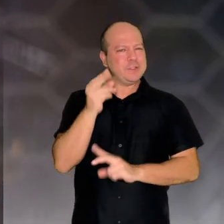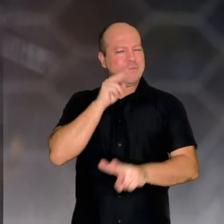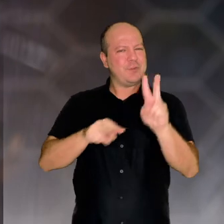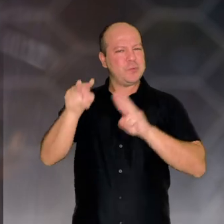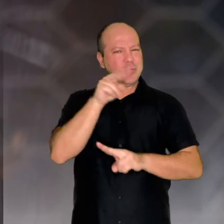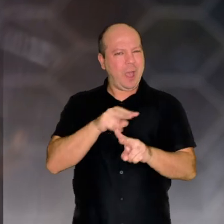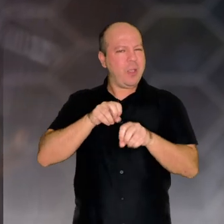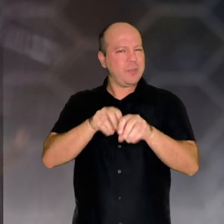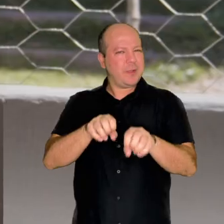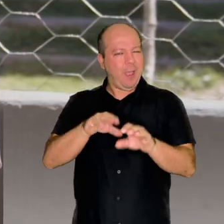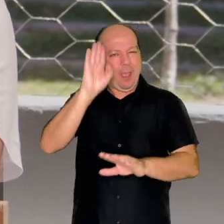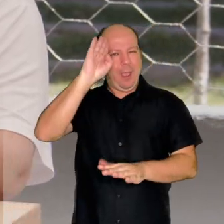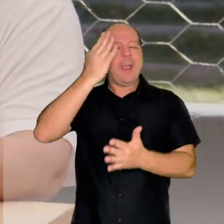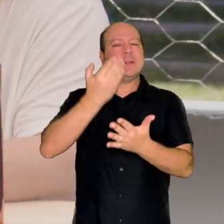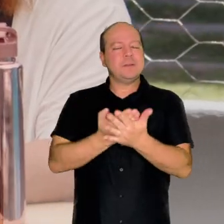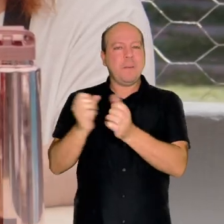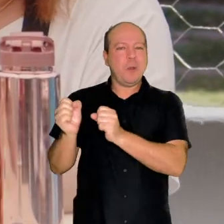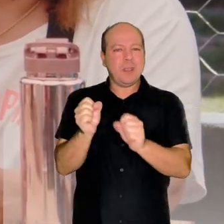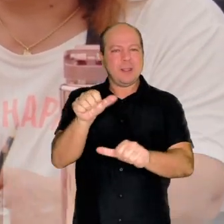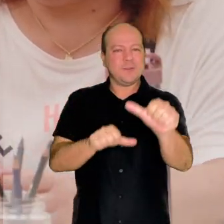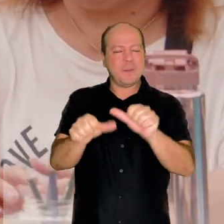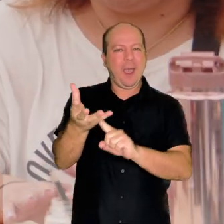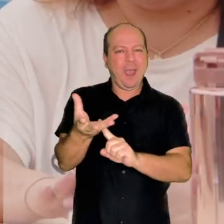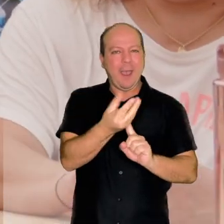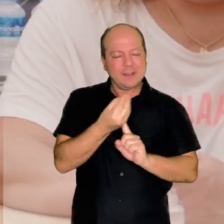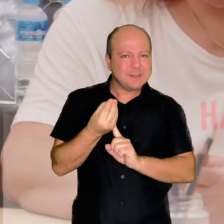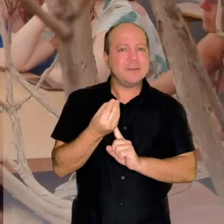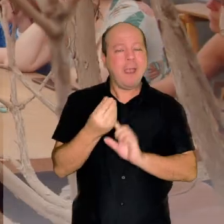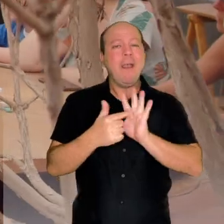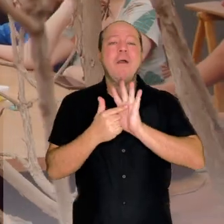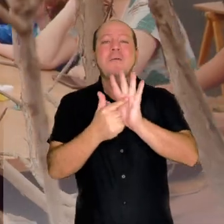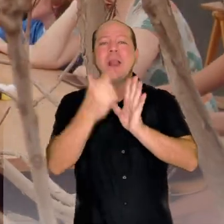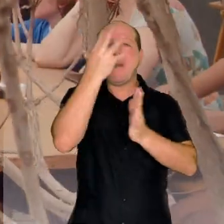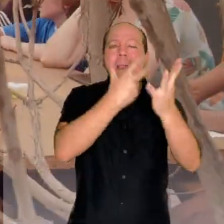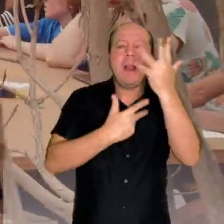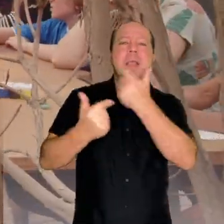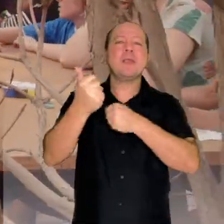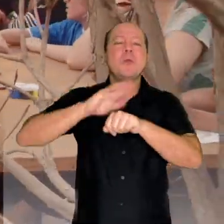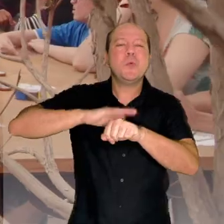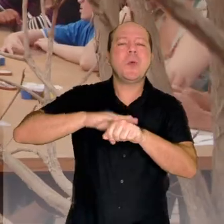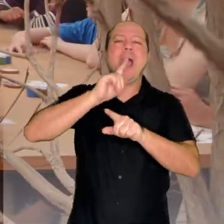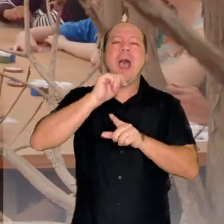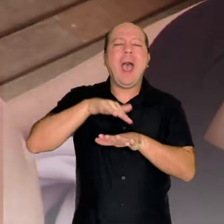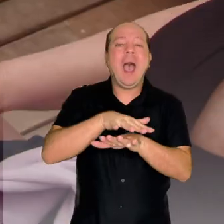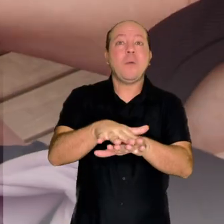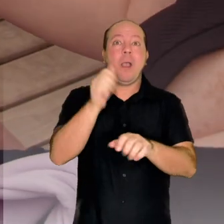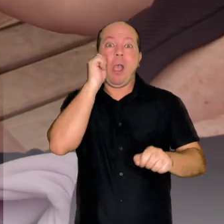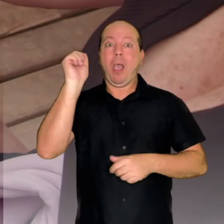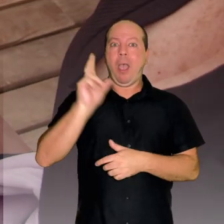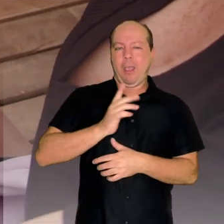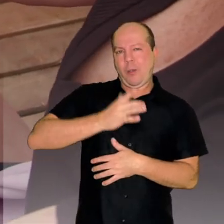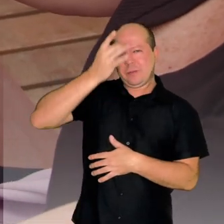Artista visual e educadora, ela acredita no poder transformador da arte, tanto para revelar a beleza oculta das águas, quanto